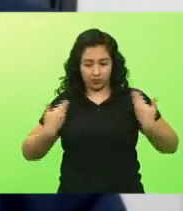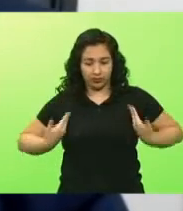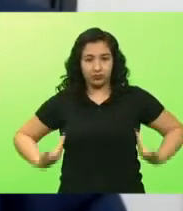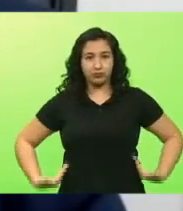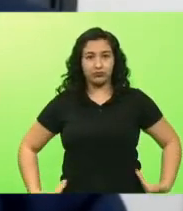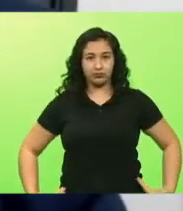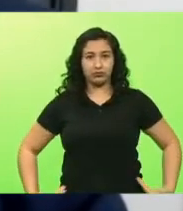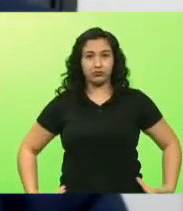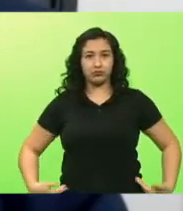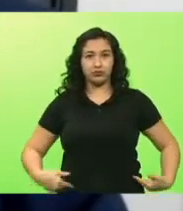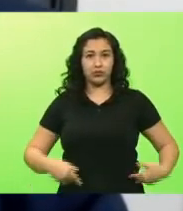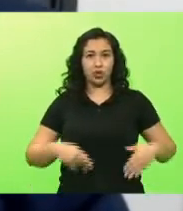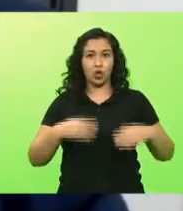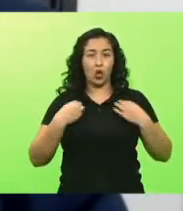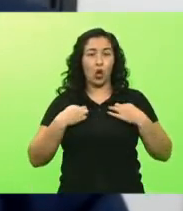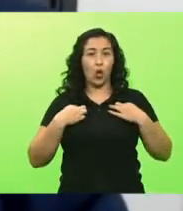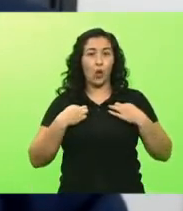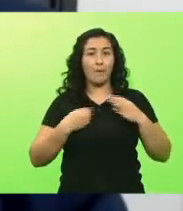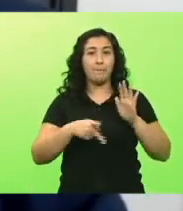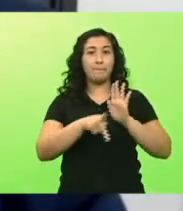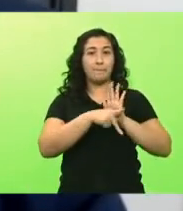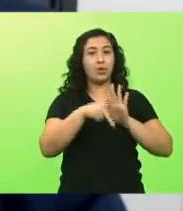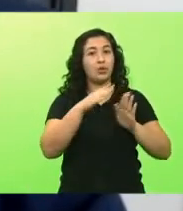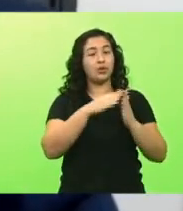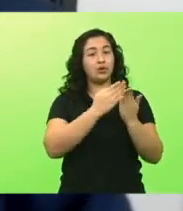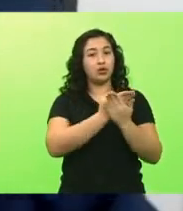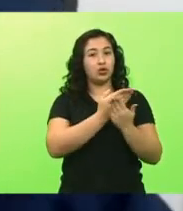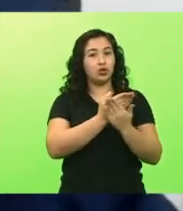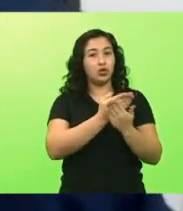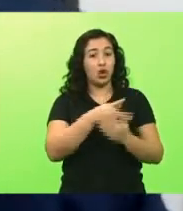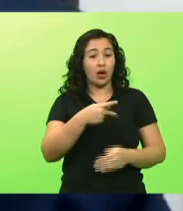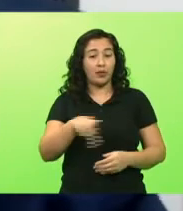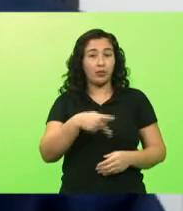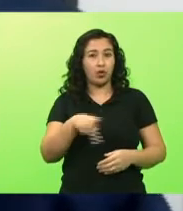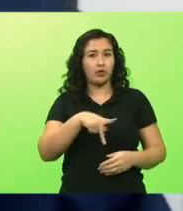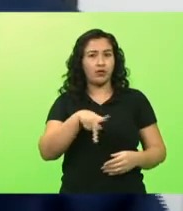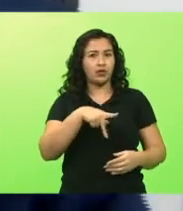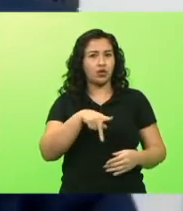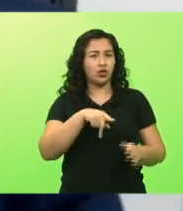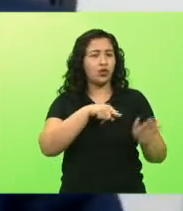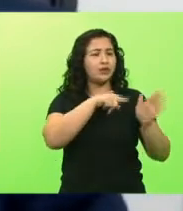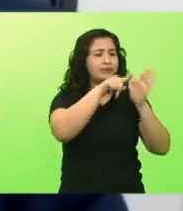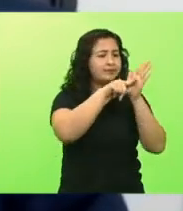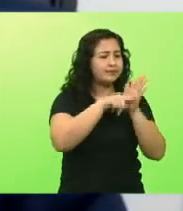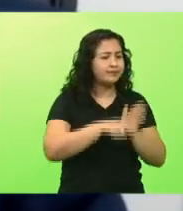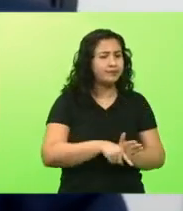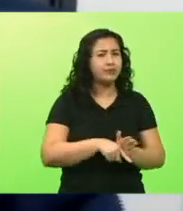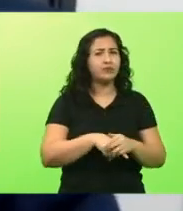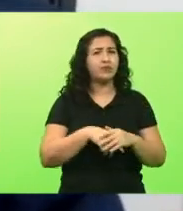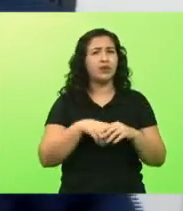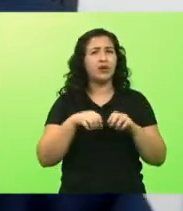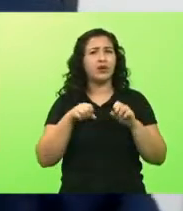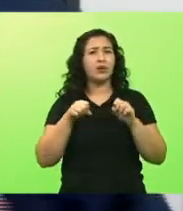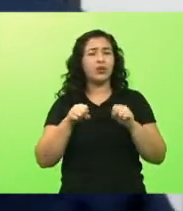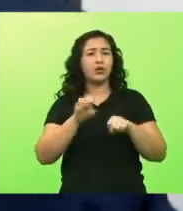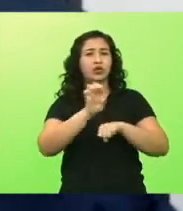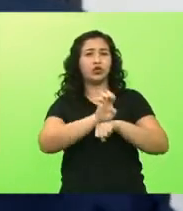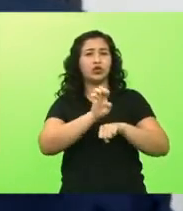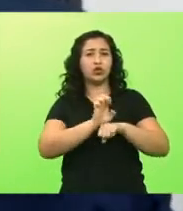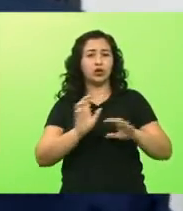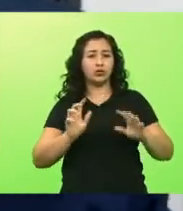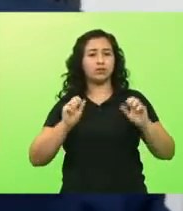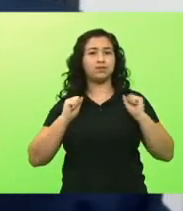a checagem pela professora. Será que o Estado está se omitindo? Claro que